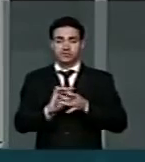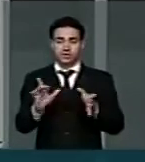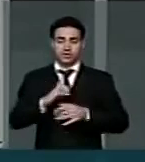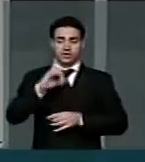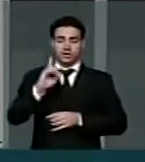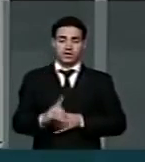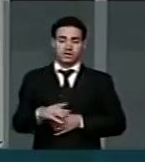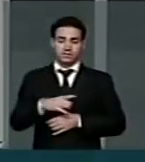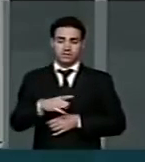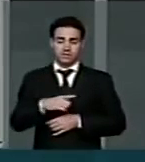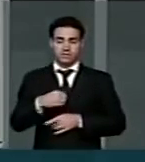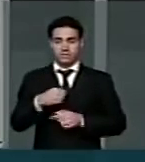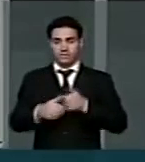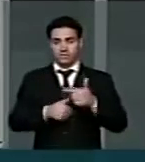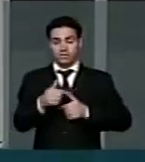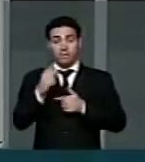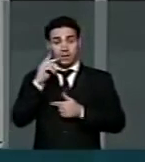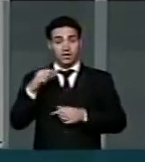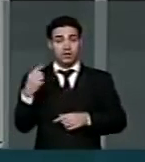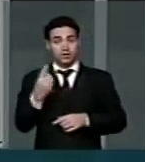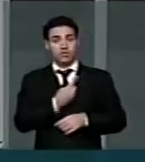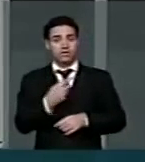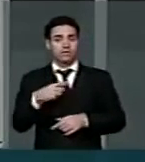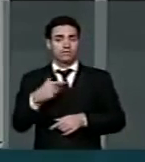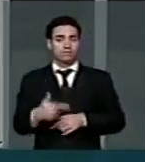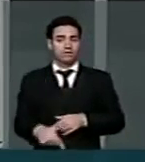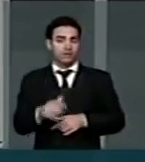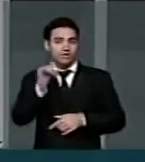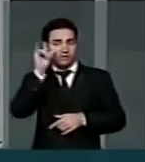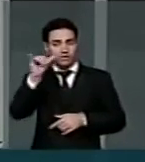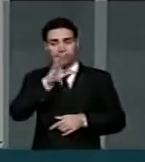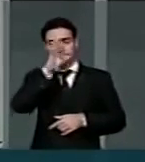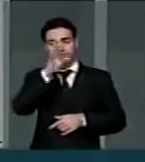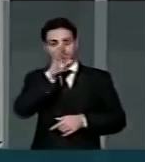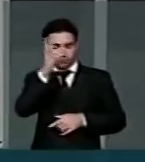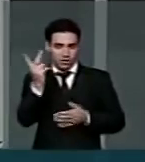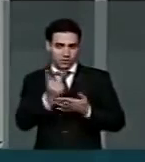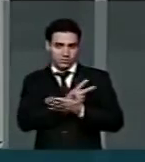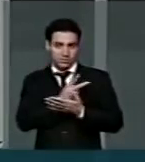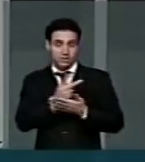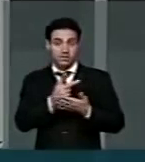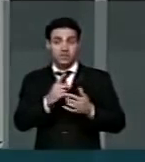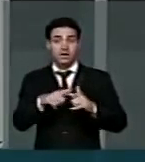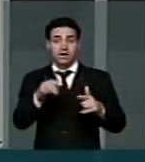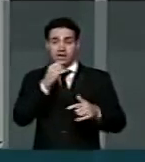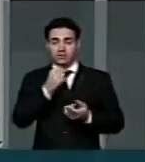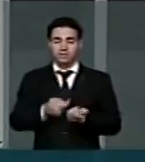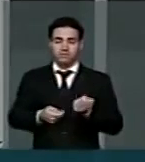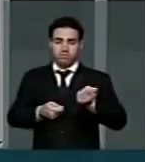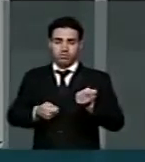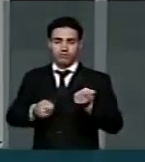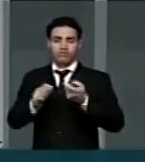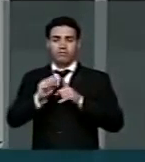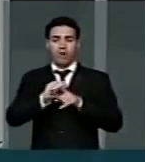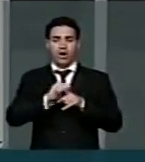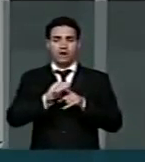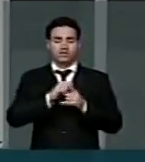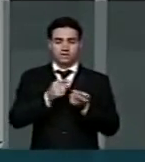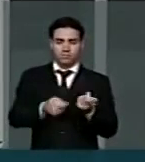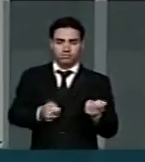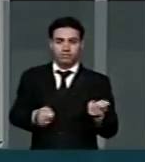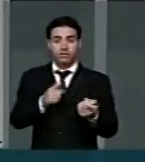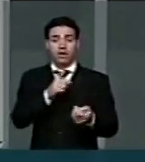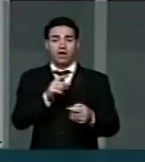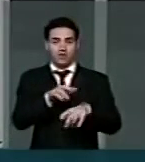que prover, para que a gente não tenha essas demasias. E, por exemplo, bala de borracha, que é muito usada lá no Rio de